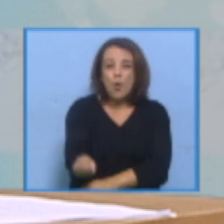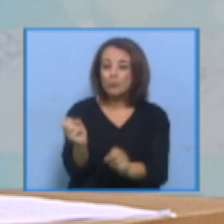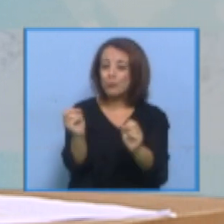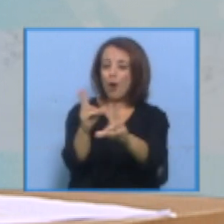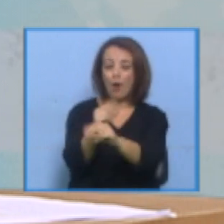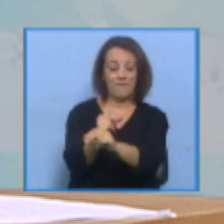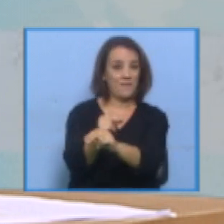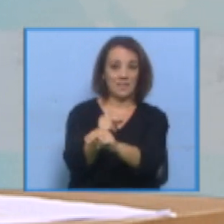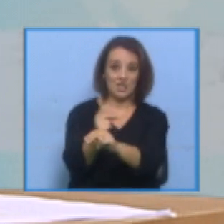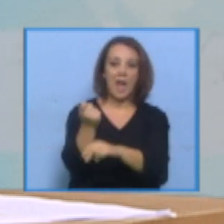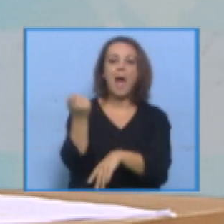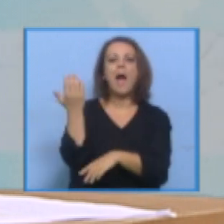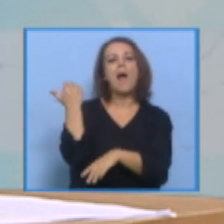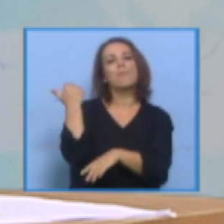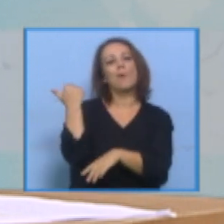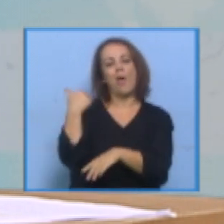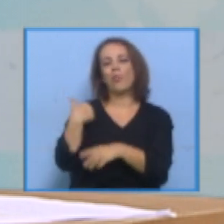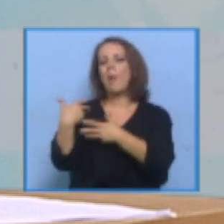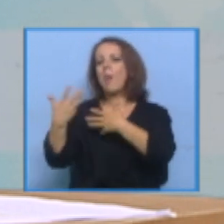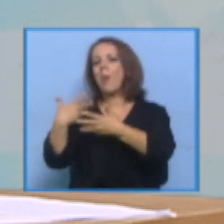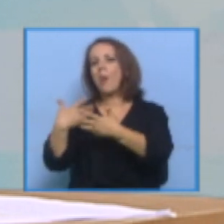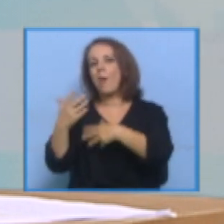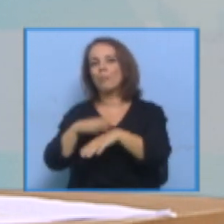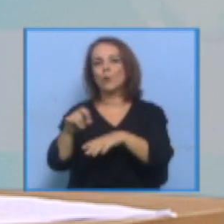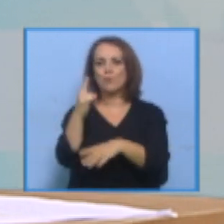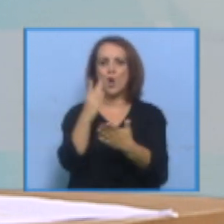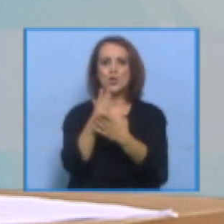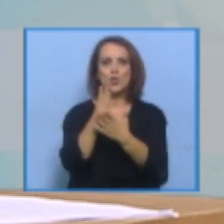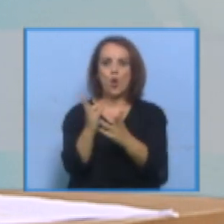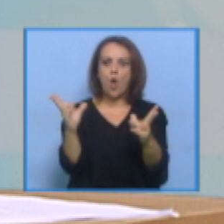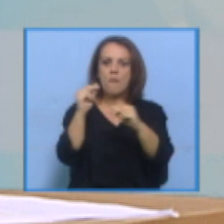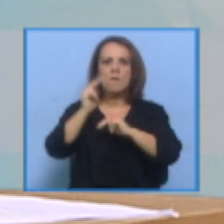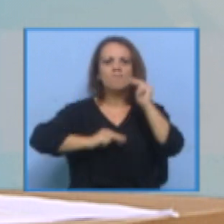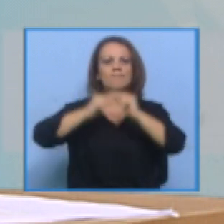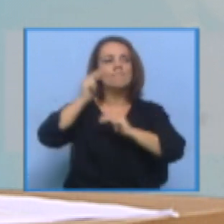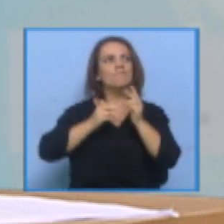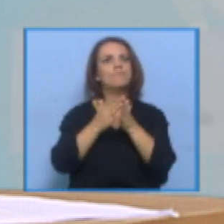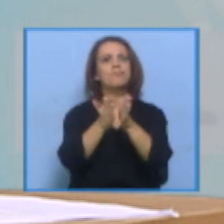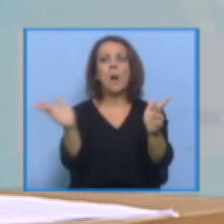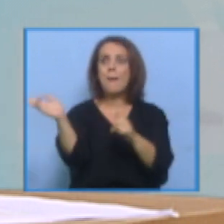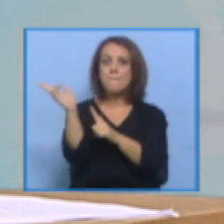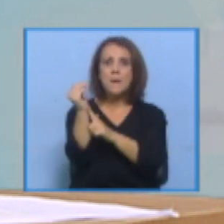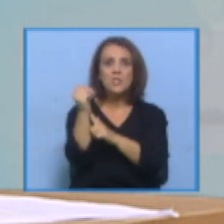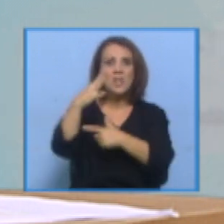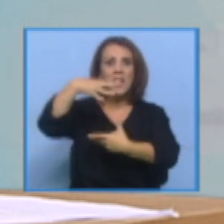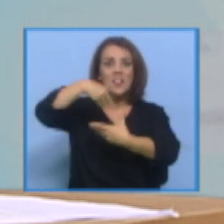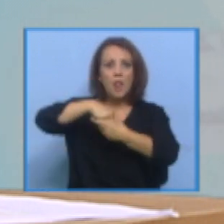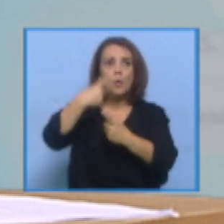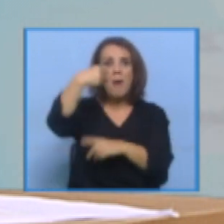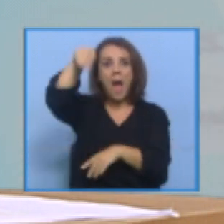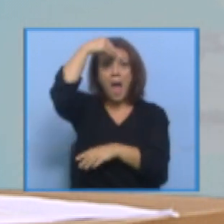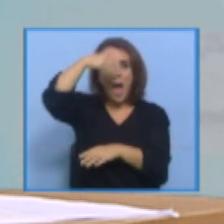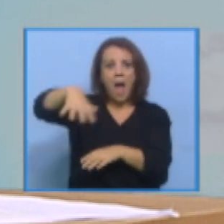Ainda há bocado ali fora do estúdio falávamos de uma escola recém-feita e recém-aberta, com piscina e tudo, numa aldeia onde